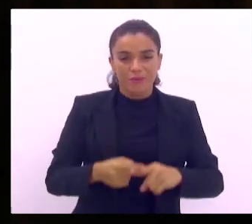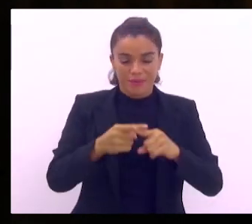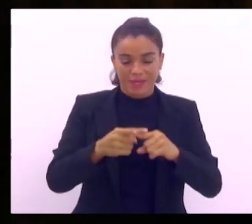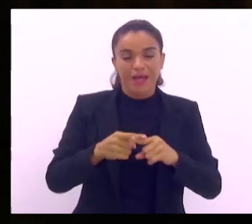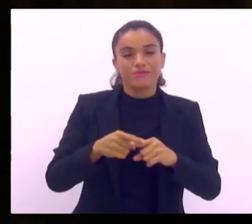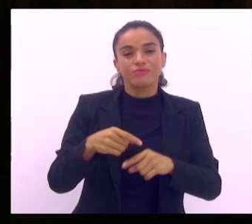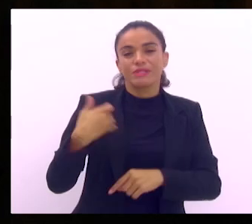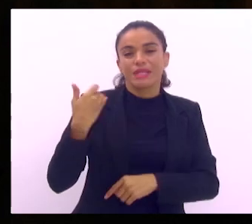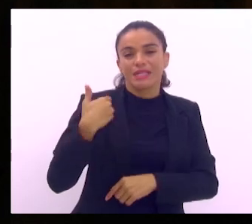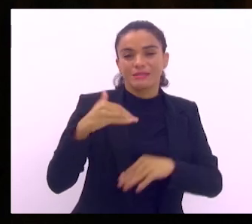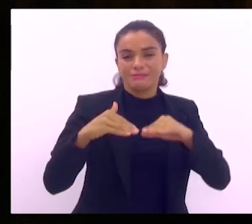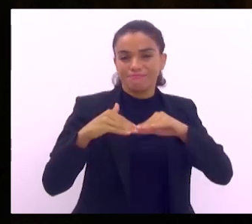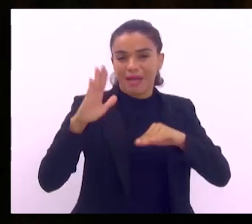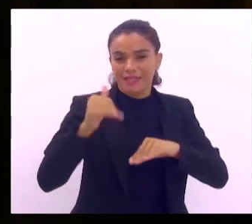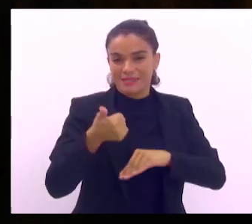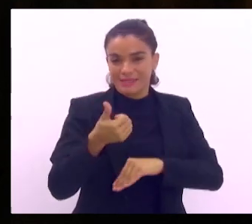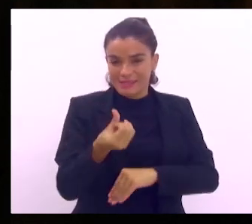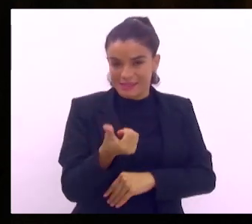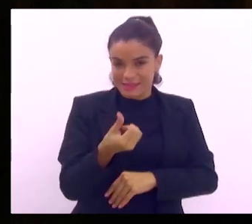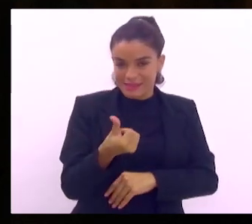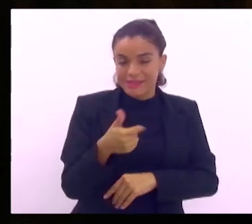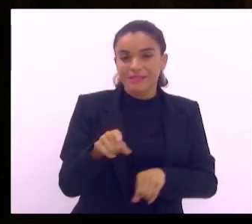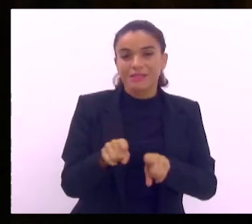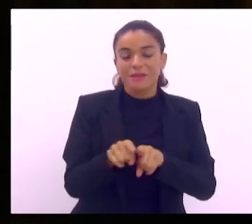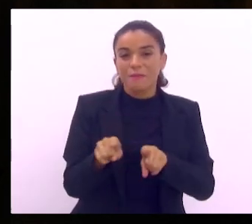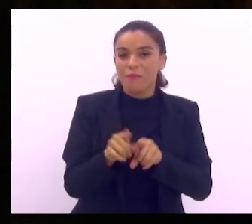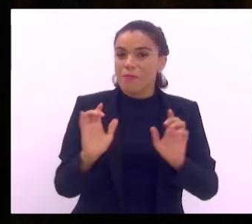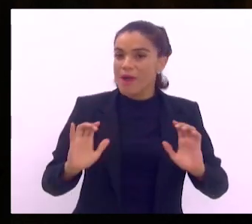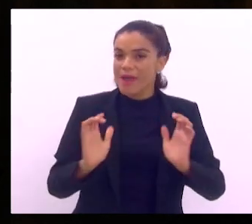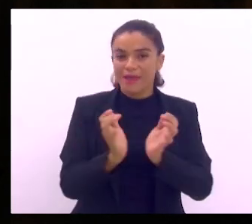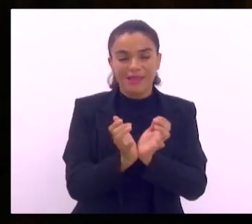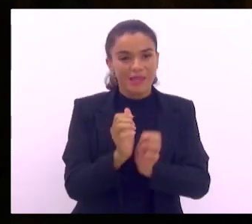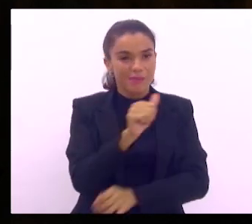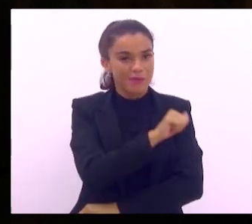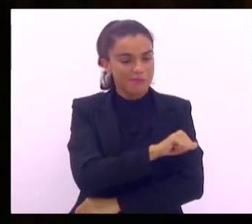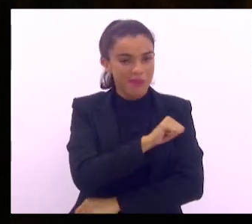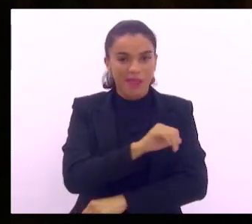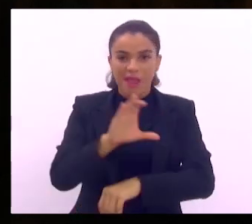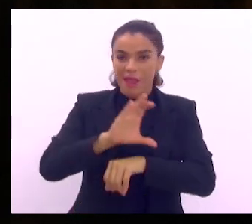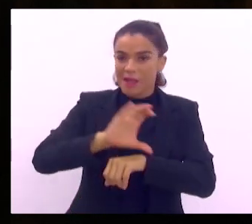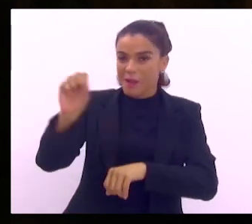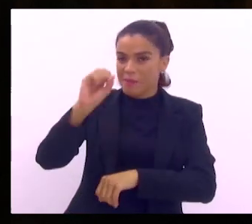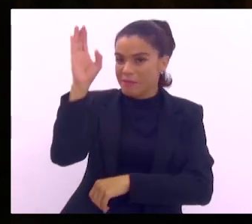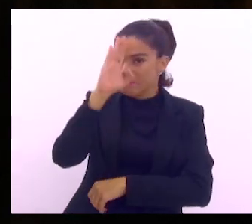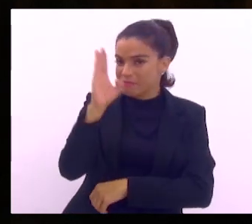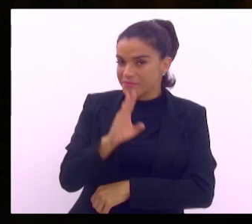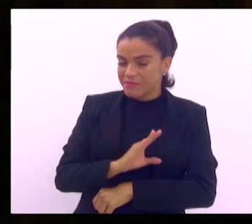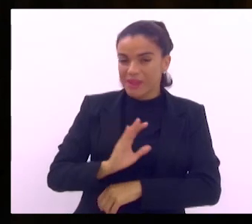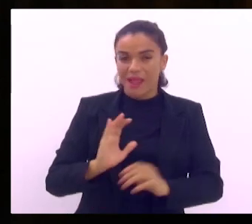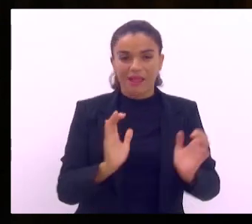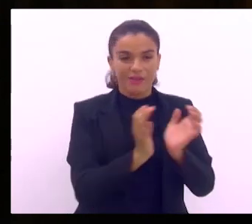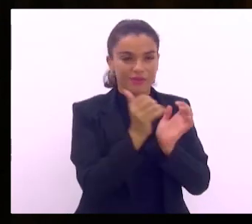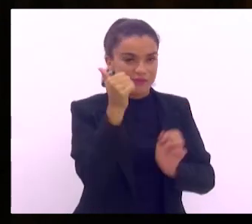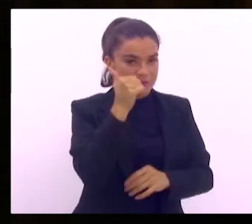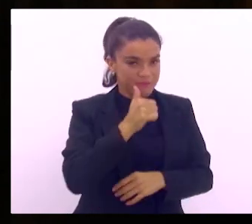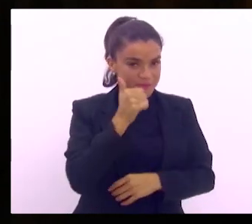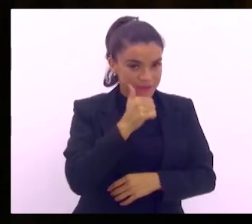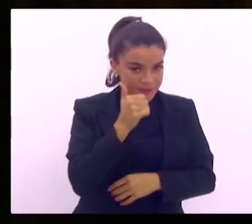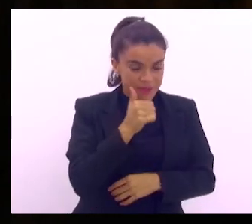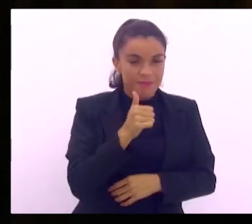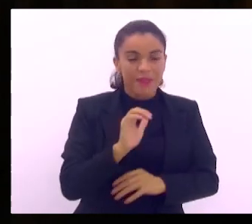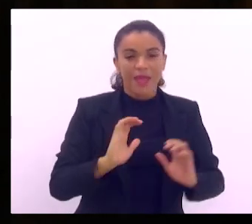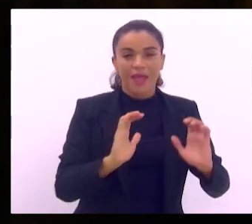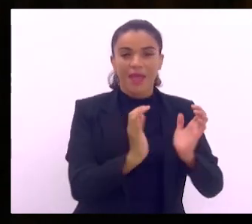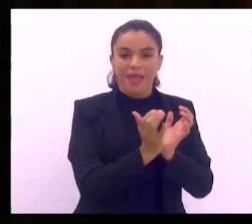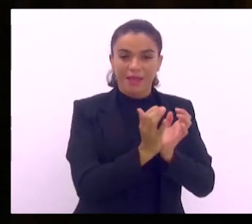Sub-16, e depois de mais de 20 anos nós tivemos uma equipe fluminense campeã brasileira na categoria feminina, a